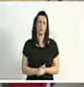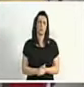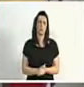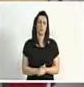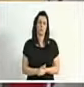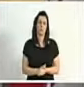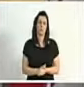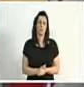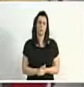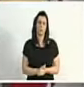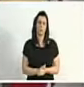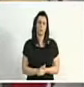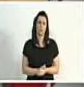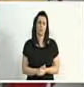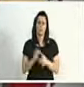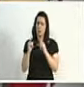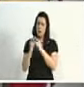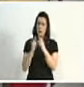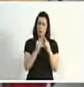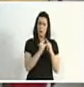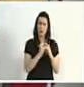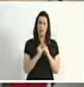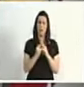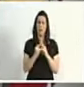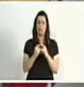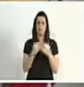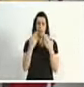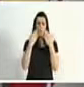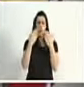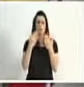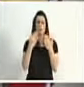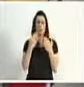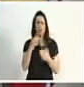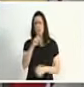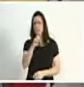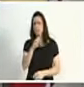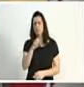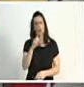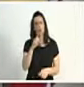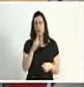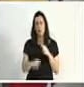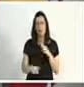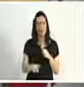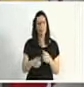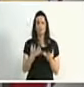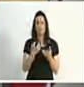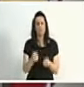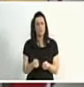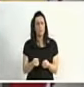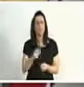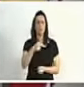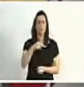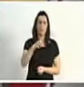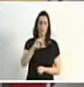FEBRATIF-FITE, e essas entidades vêm a público se manifestar contra a PEC 55, atualmente em tramitação no